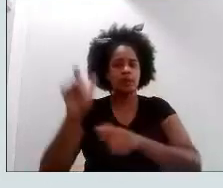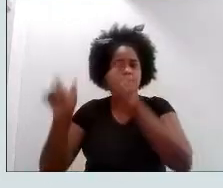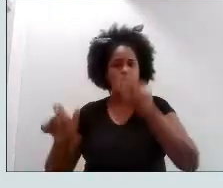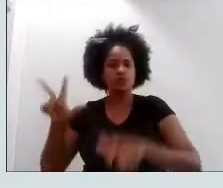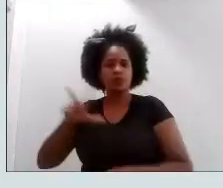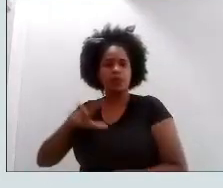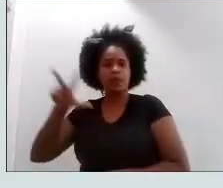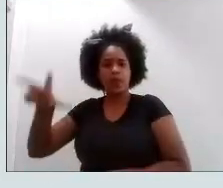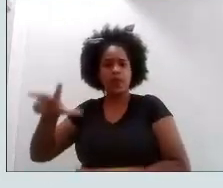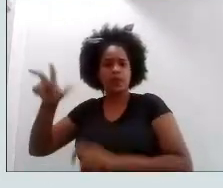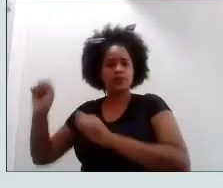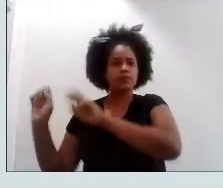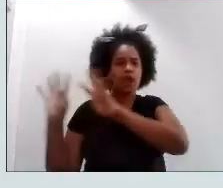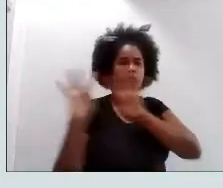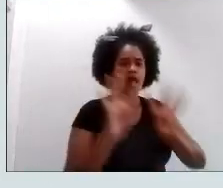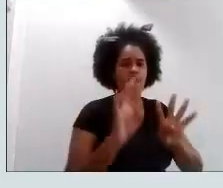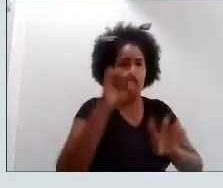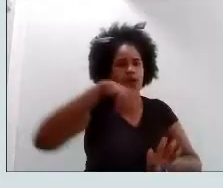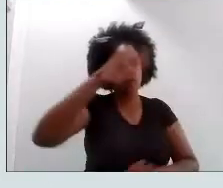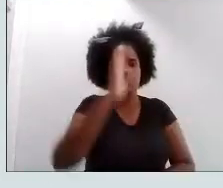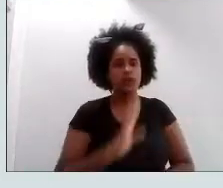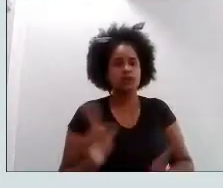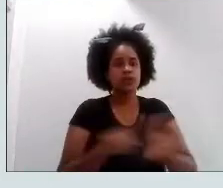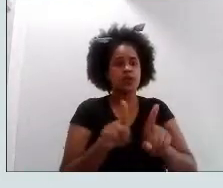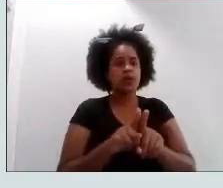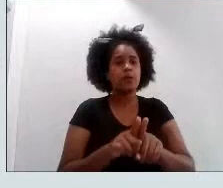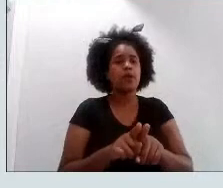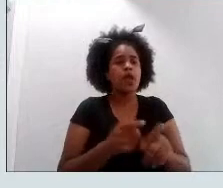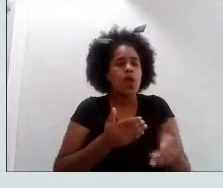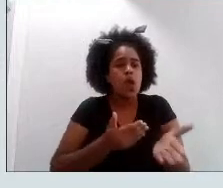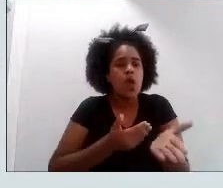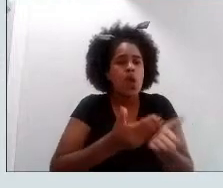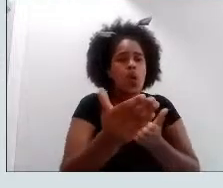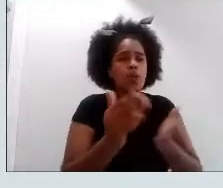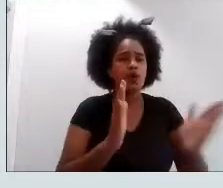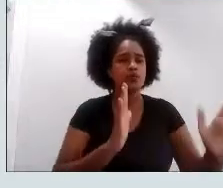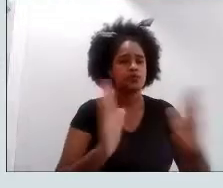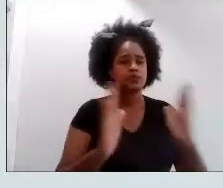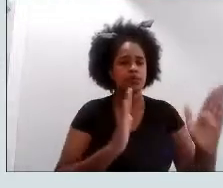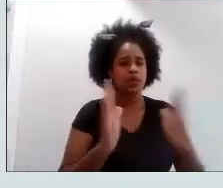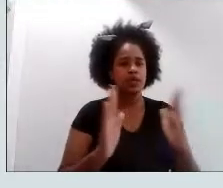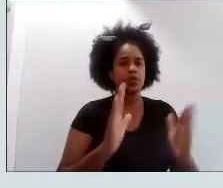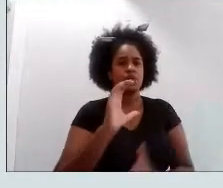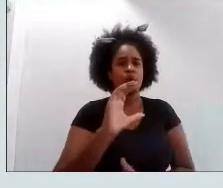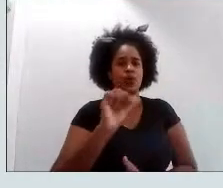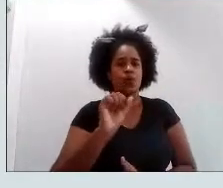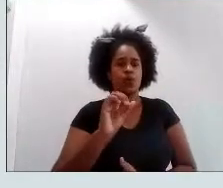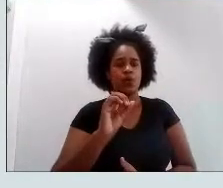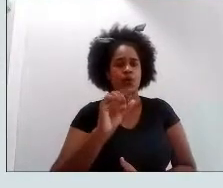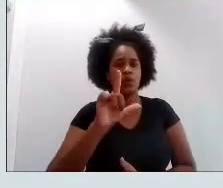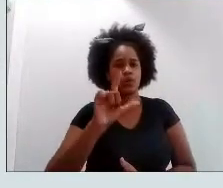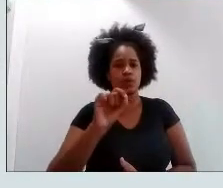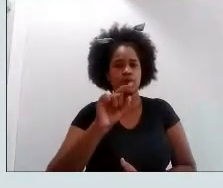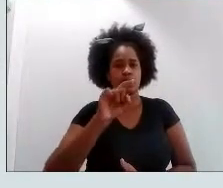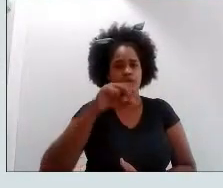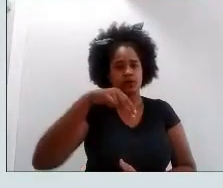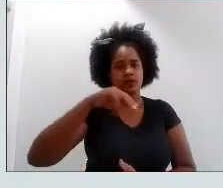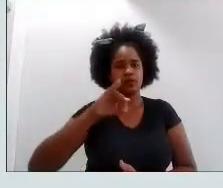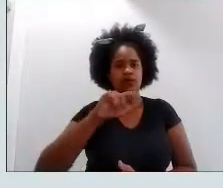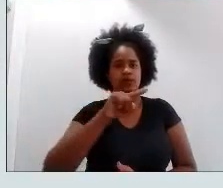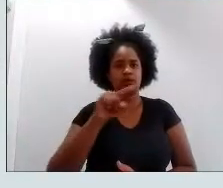da colonização, como se deu a dinâmica dos primeiros anos da colonização.